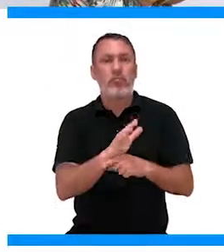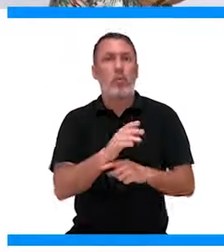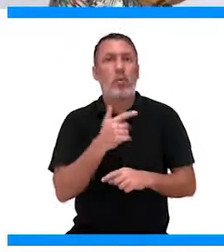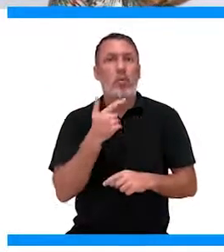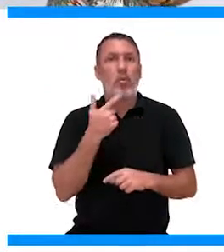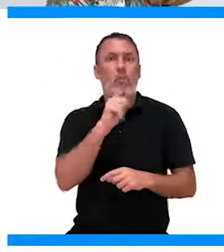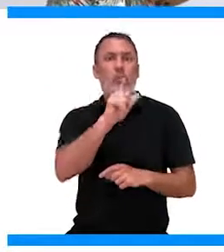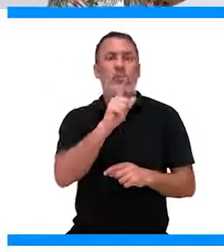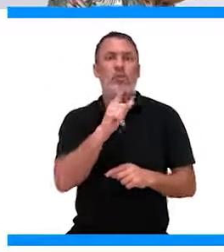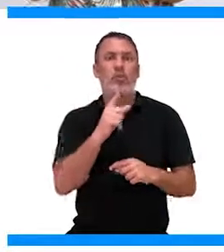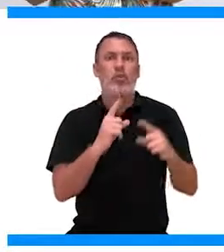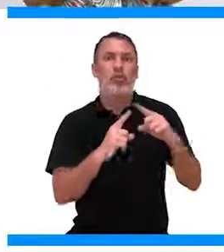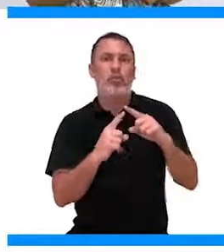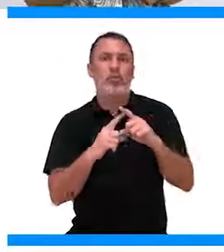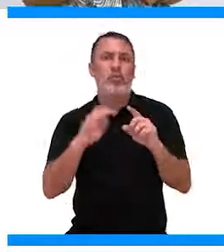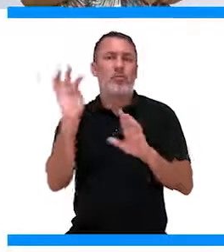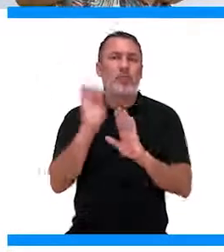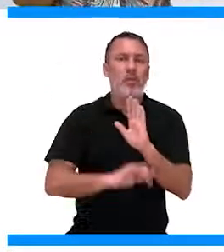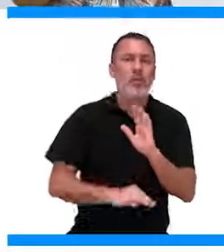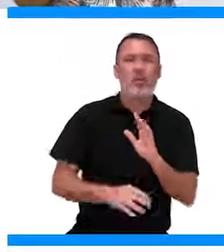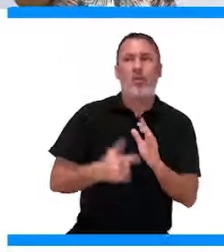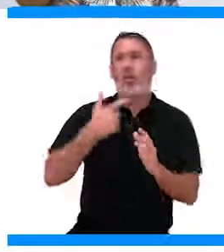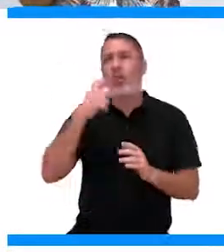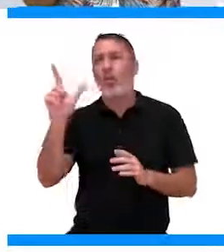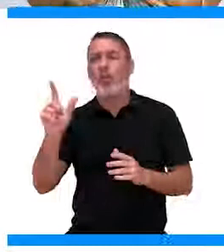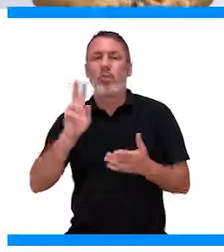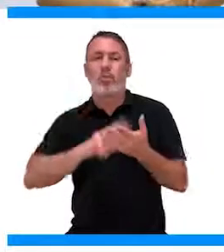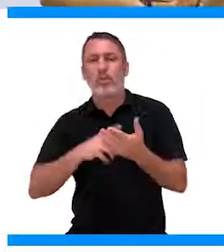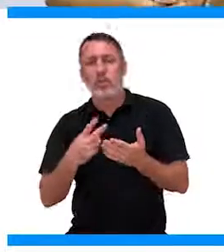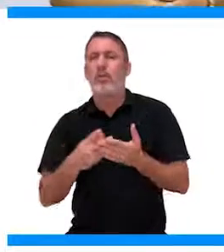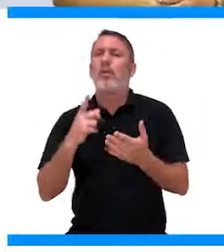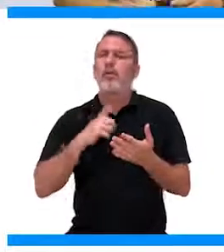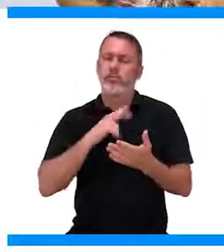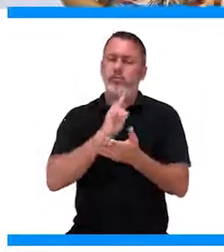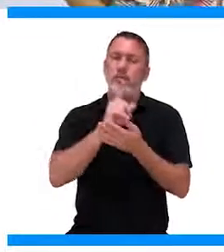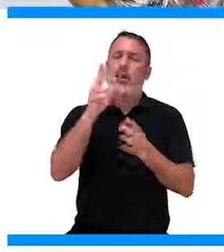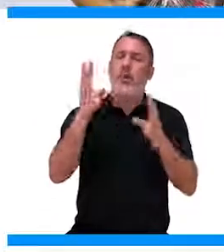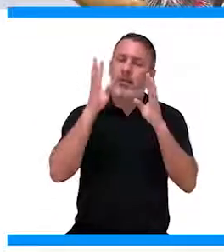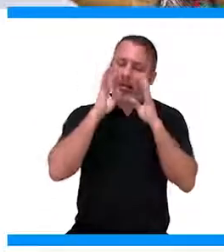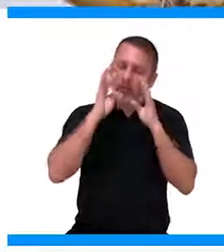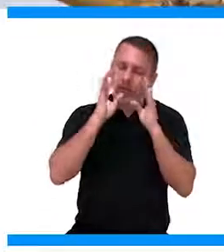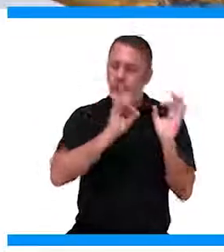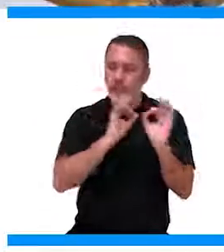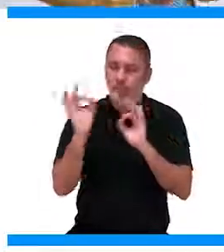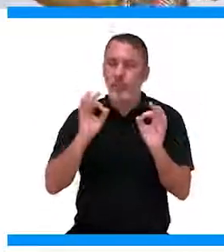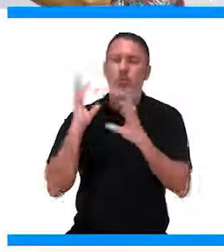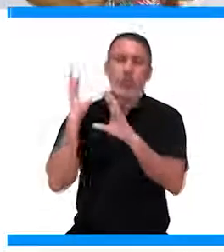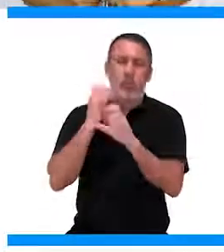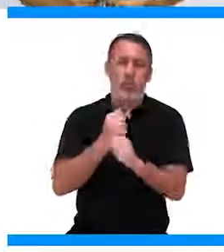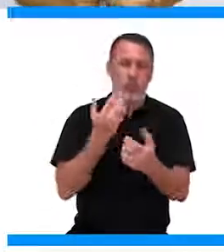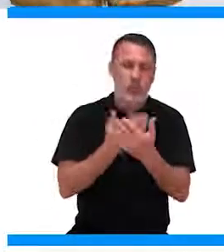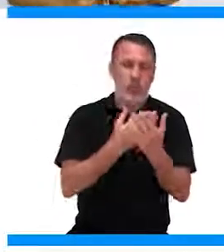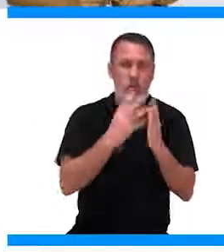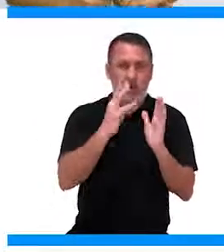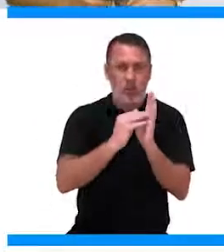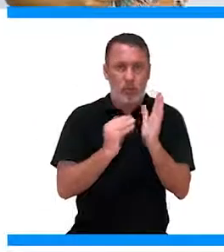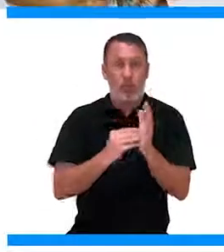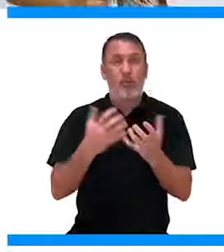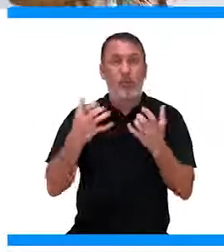de linguagem junto com gênero textual, junto com interpretação de texto, então fiquem bem atentos e revisem o